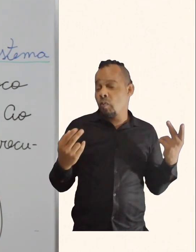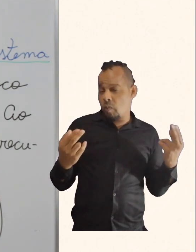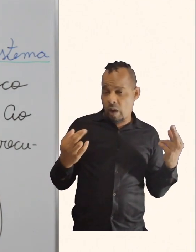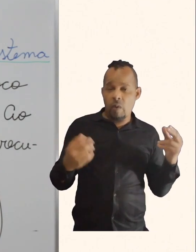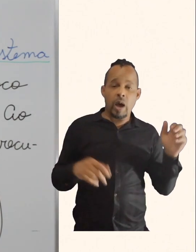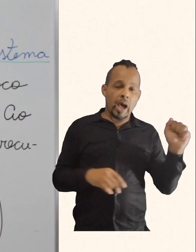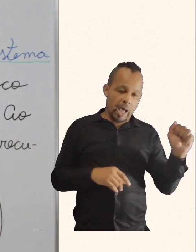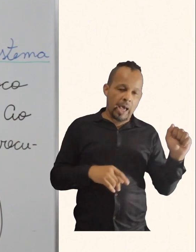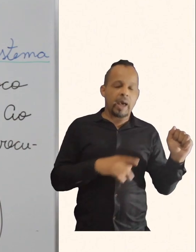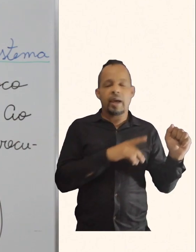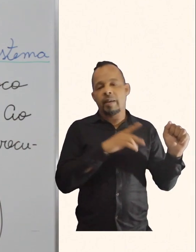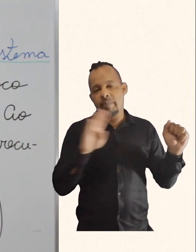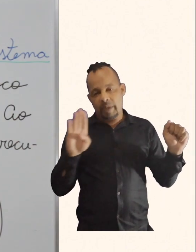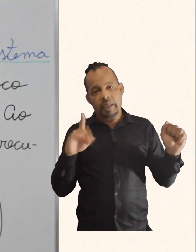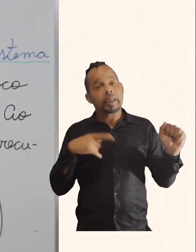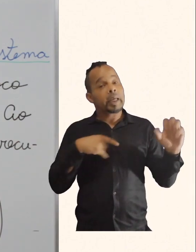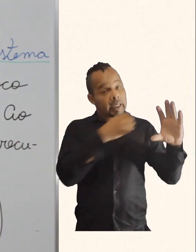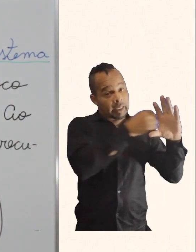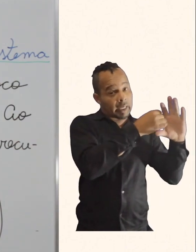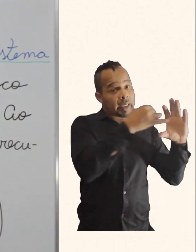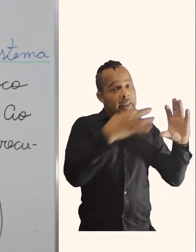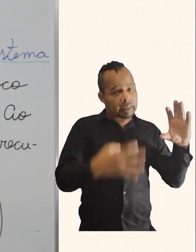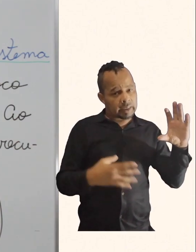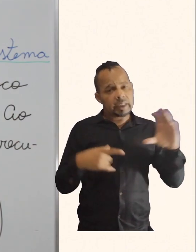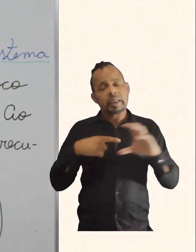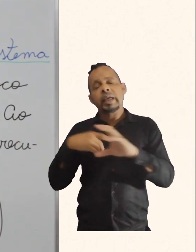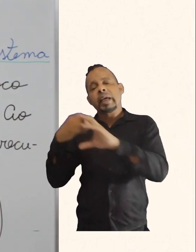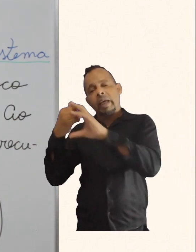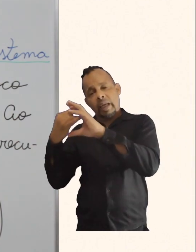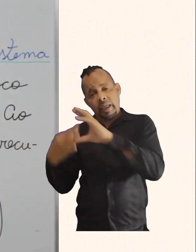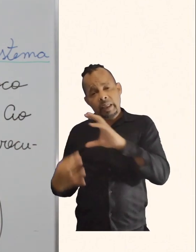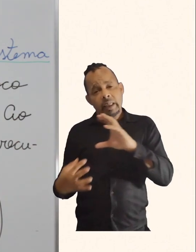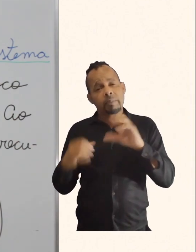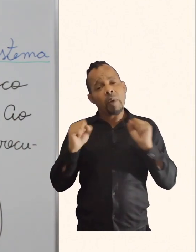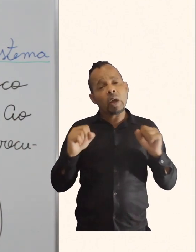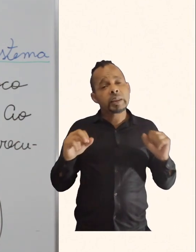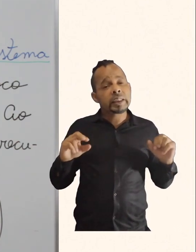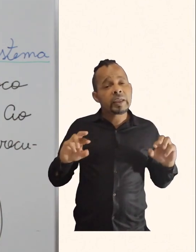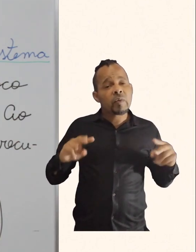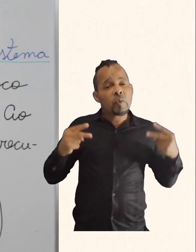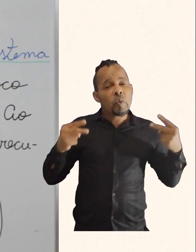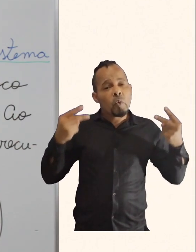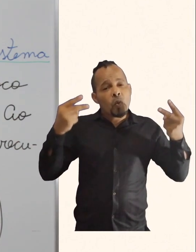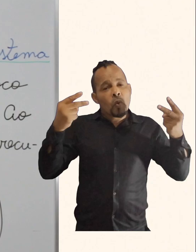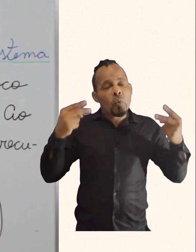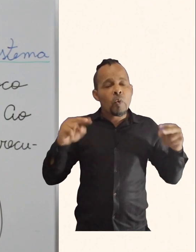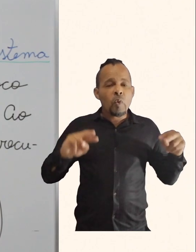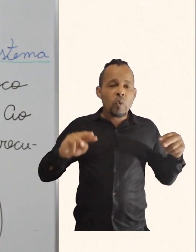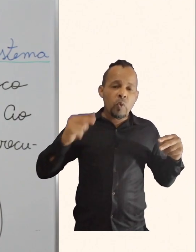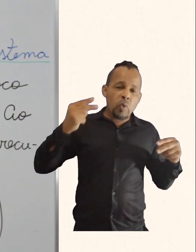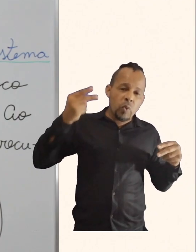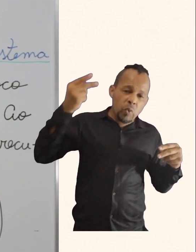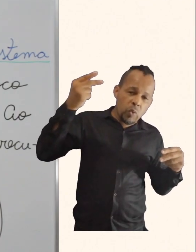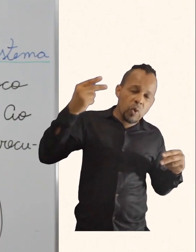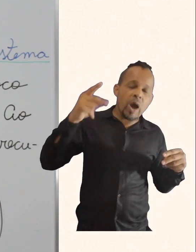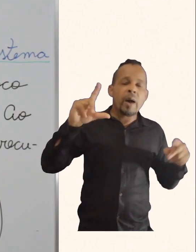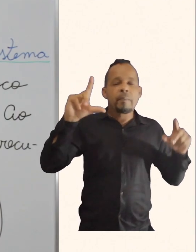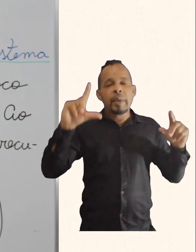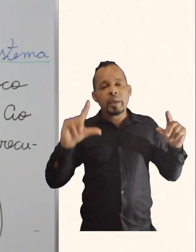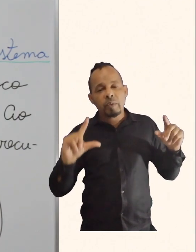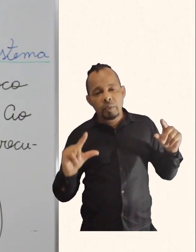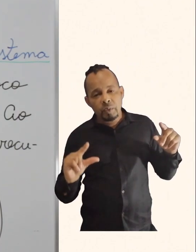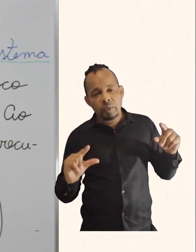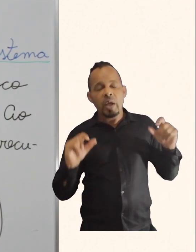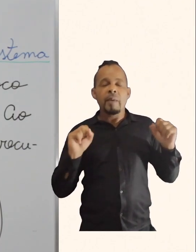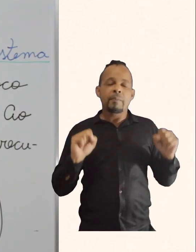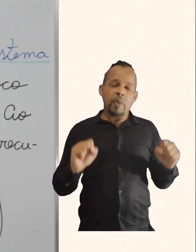no A, nós temos também no B. Pode ter mudado os valores, ele foi de uma posição para outra, ele